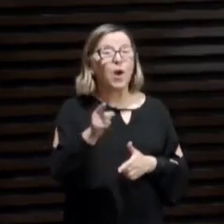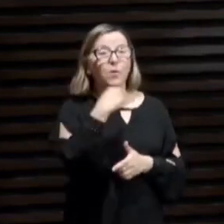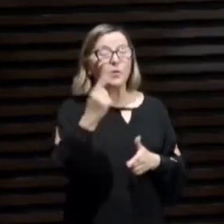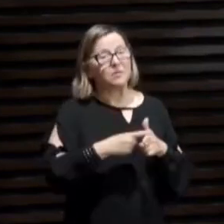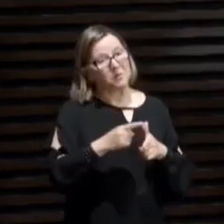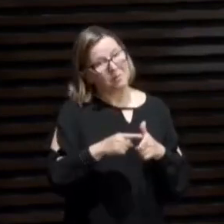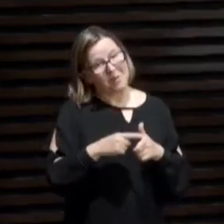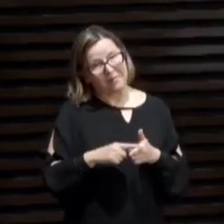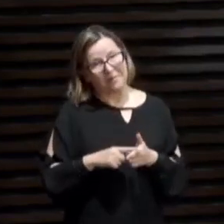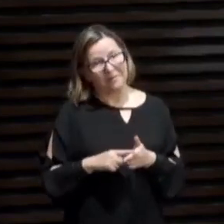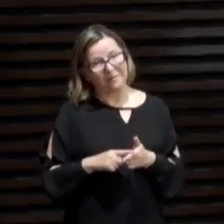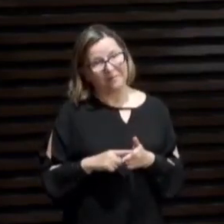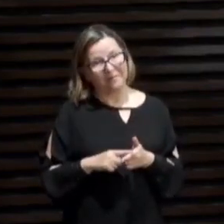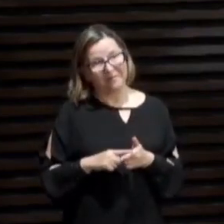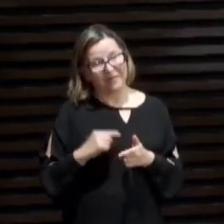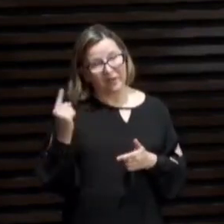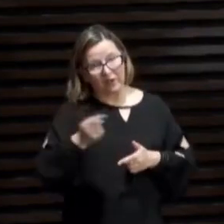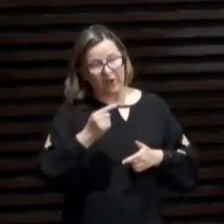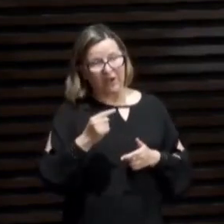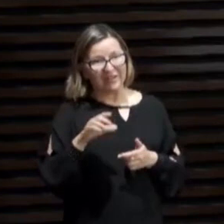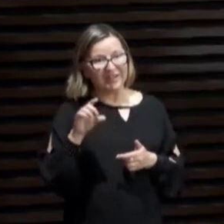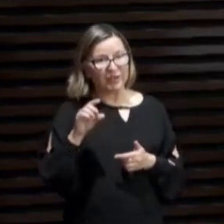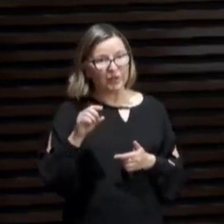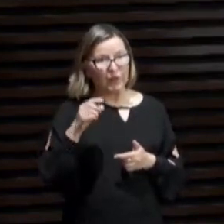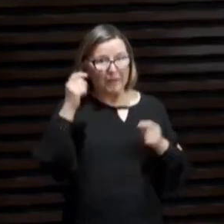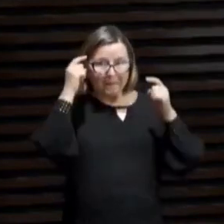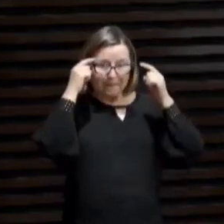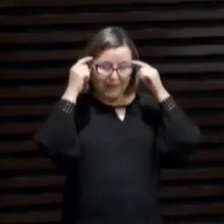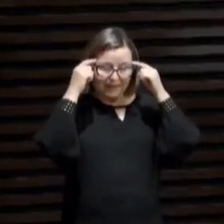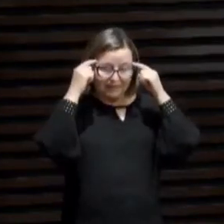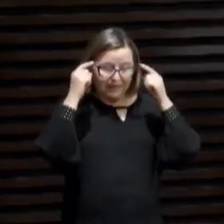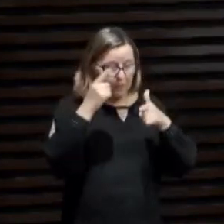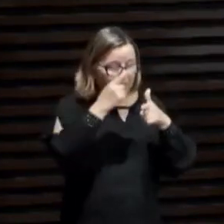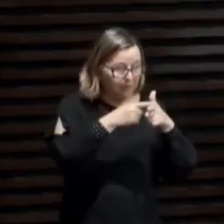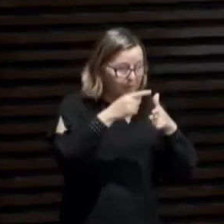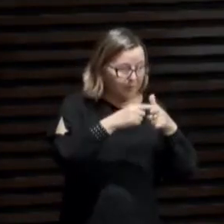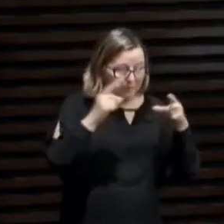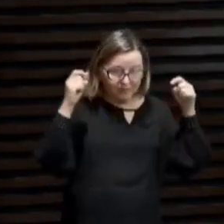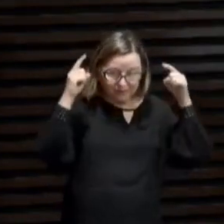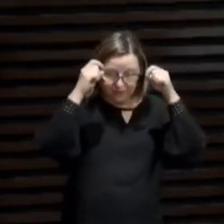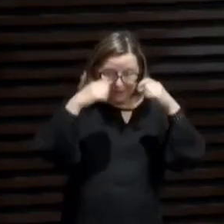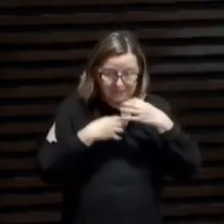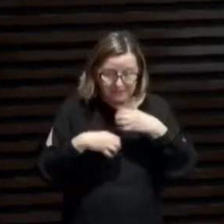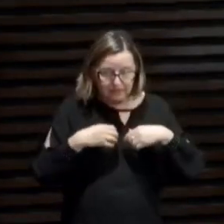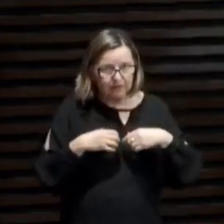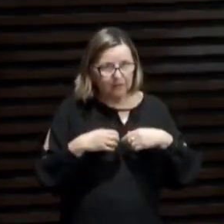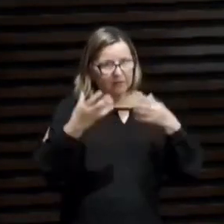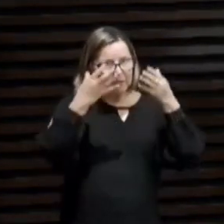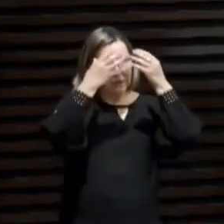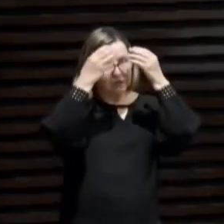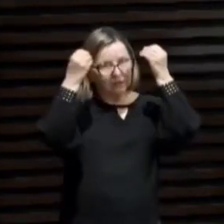Nós olhamos para o problema, nós olhamos para a dificuldade, nós olhamos para a aflição, esquecemos de